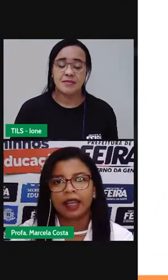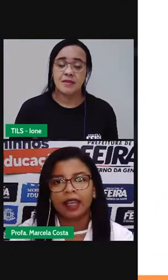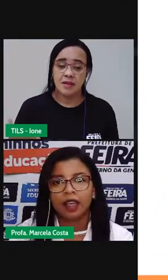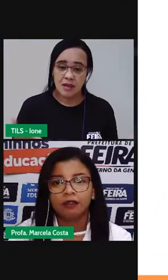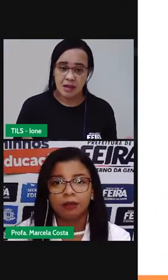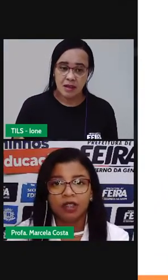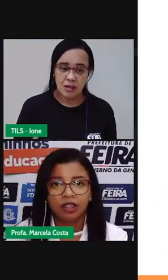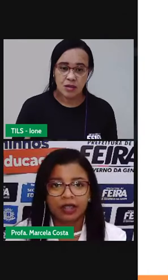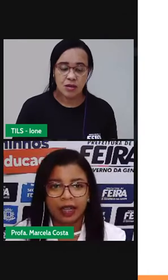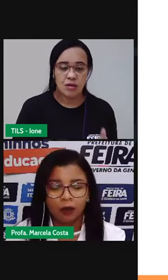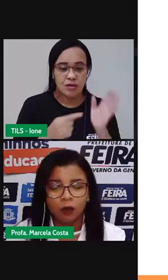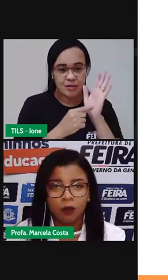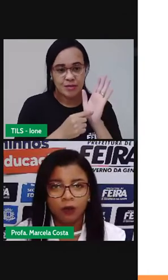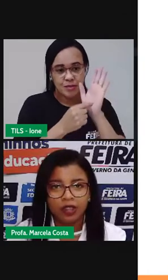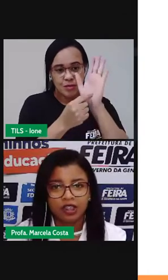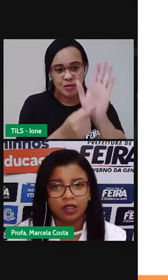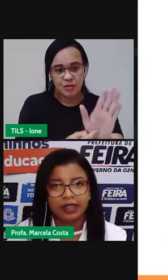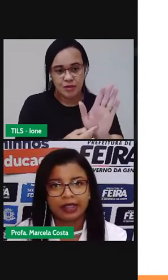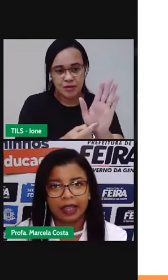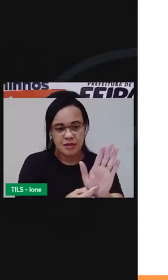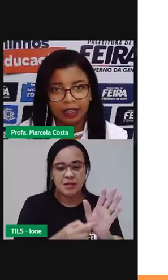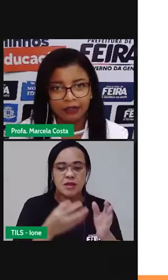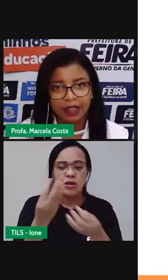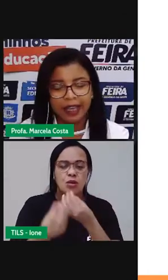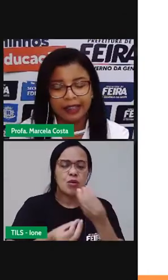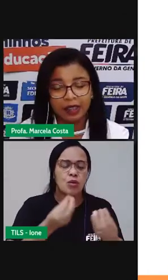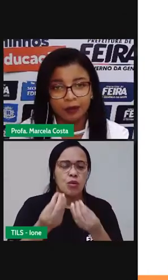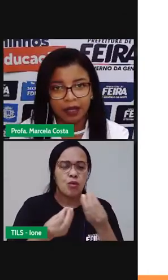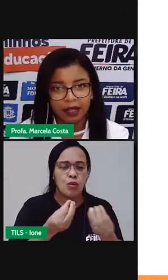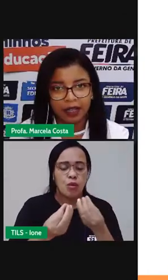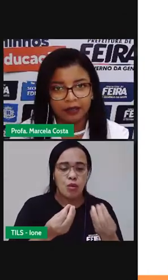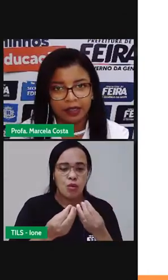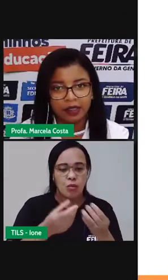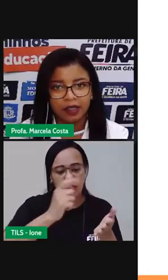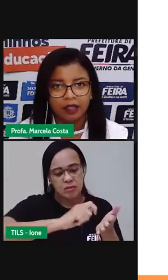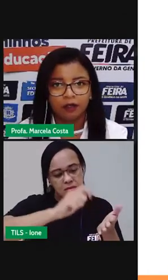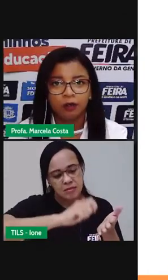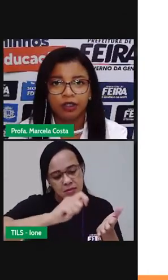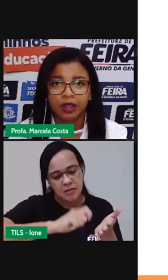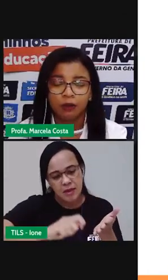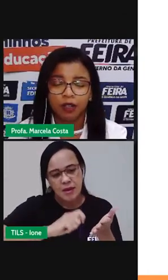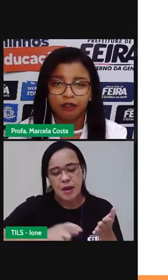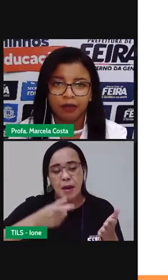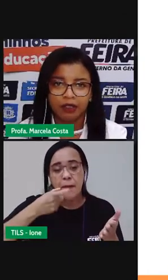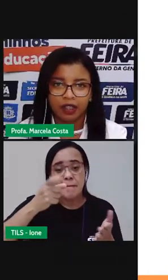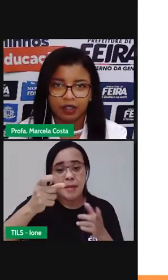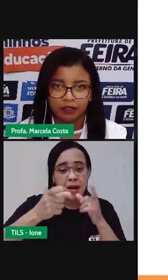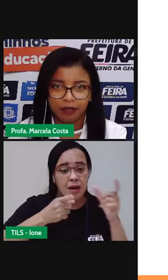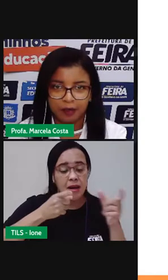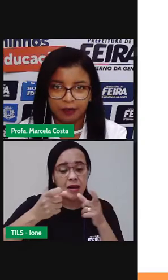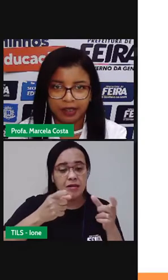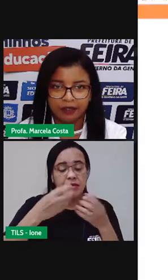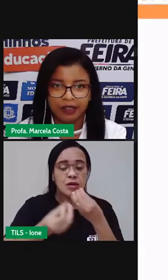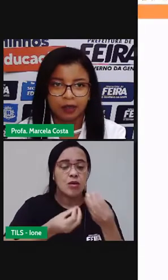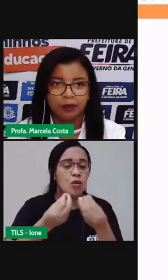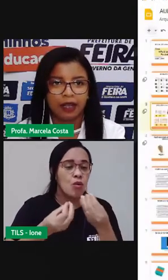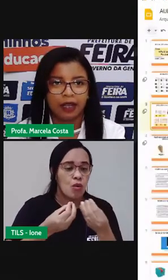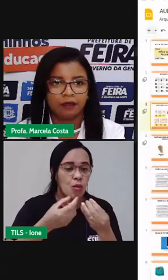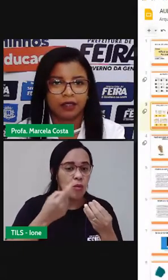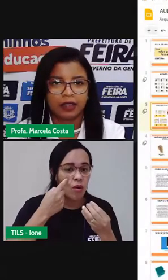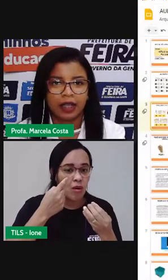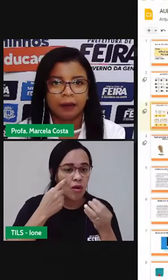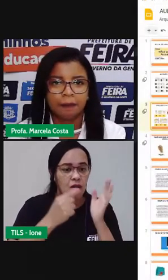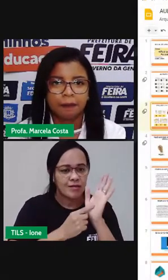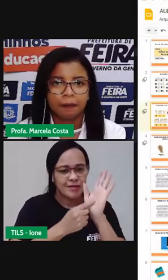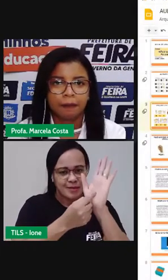crianças. Eu vou mostrar como a gente escreve essas palavras. Vou mostrar o movimento que a gente faz pra escrever essas